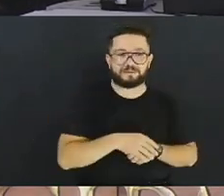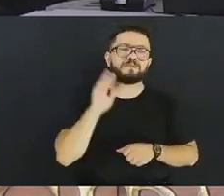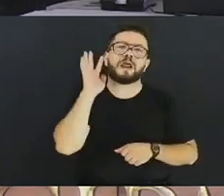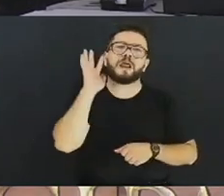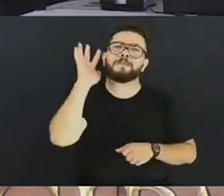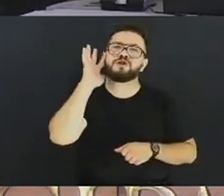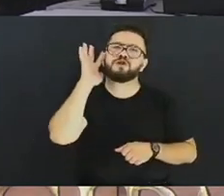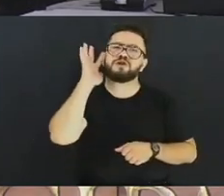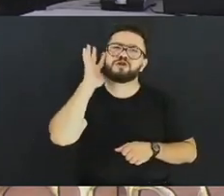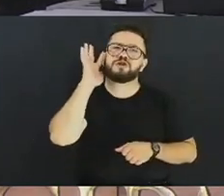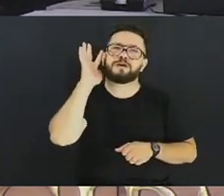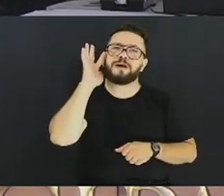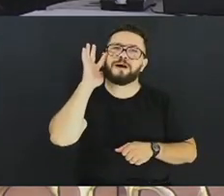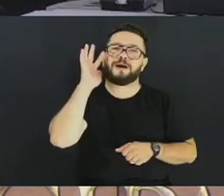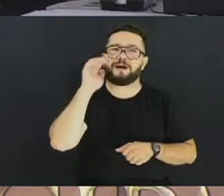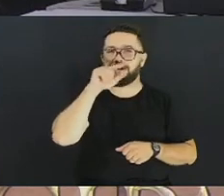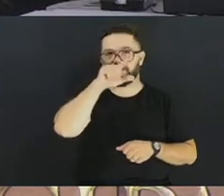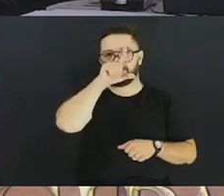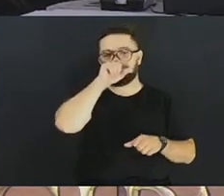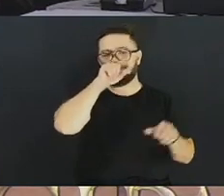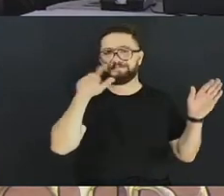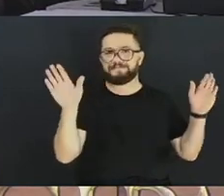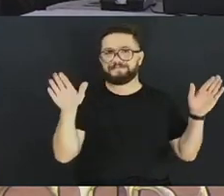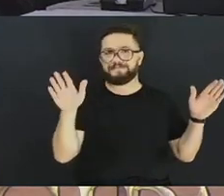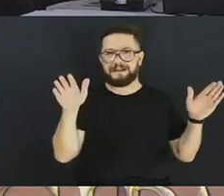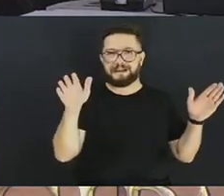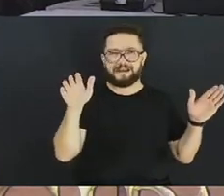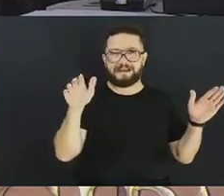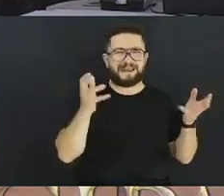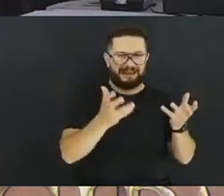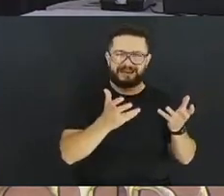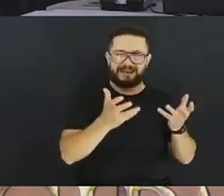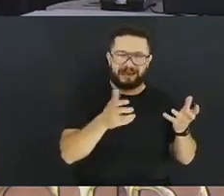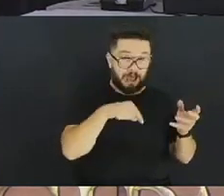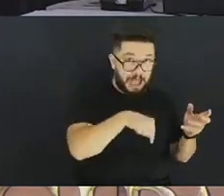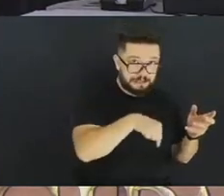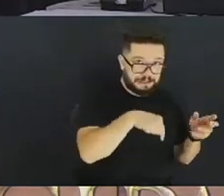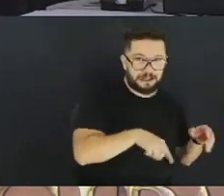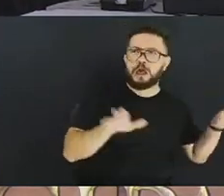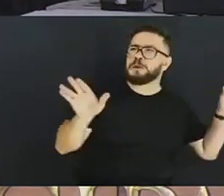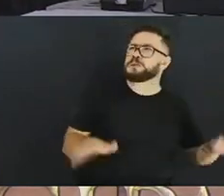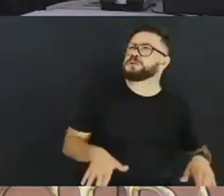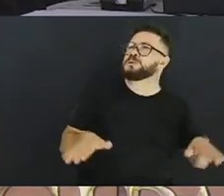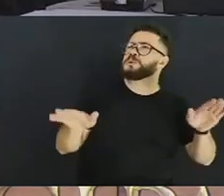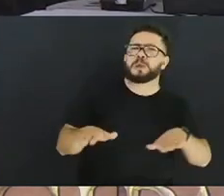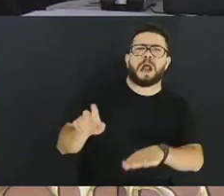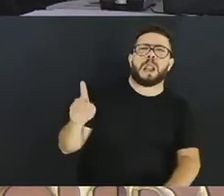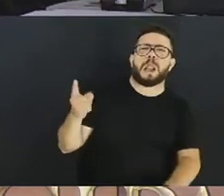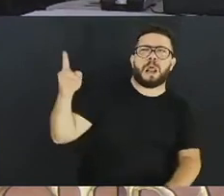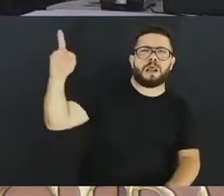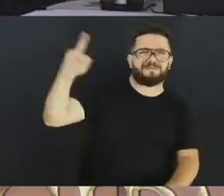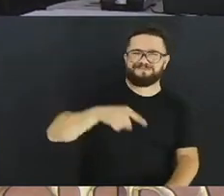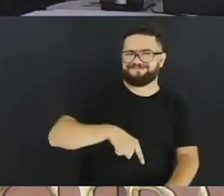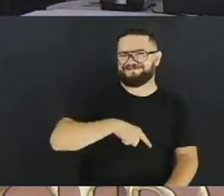uma gralha azul, uma gralha, se interessa sair daqui, vai posar lá no capim para o graxaim comer? Não, ela não vai. Ou seja, ela não